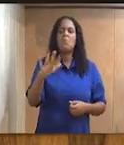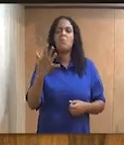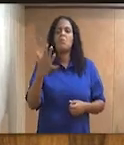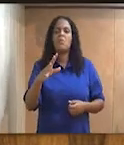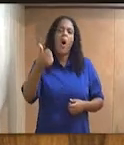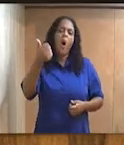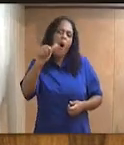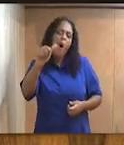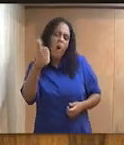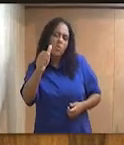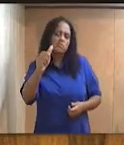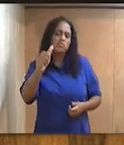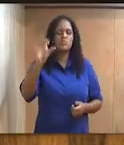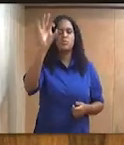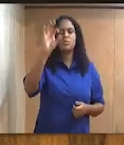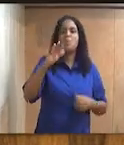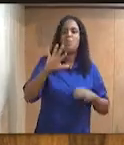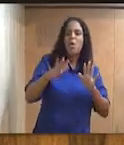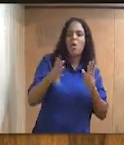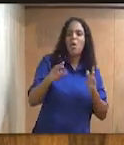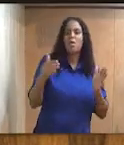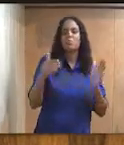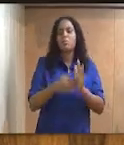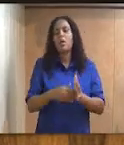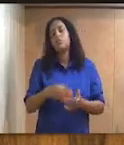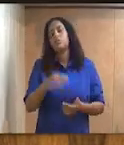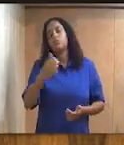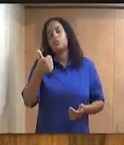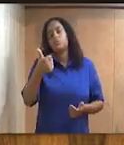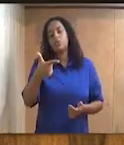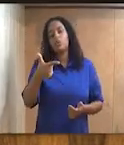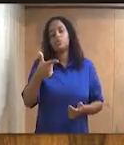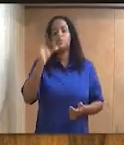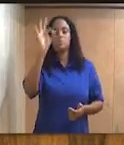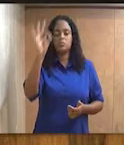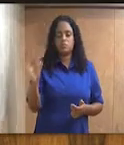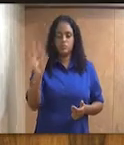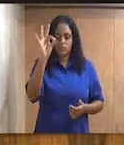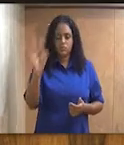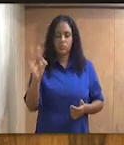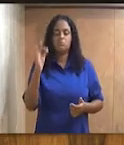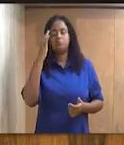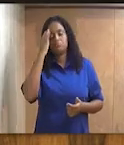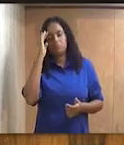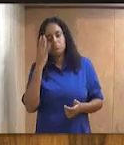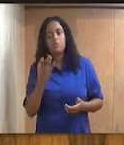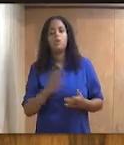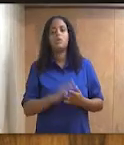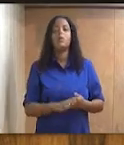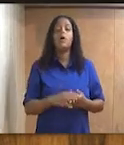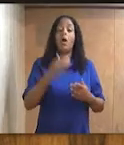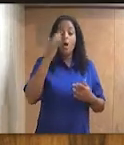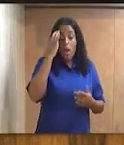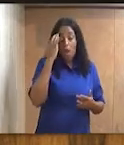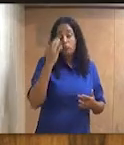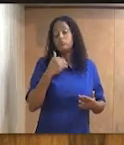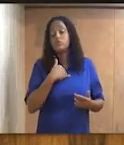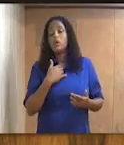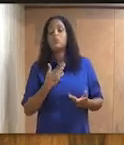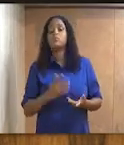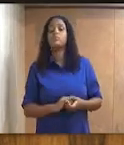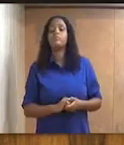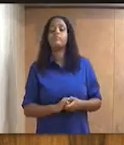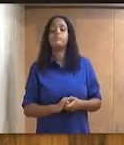11 a 12%. Neste entendimento, senhor presidente, entendo